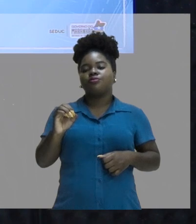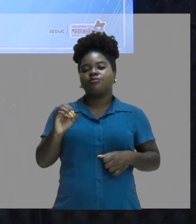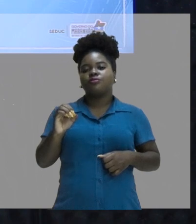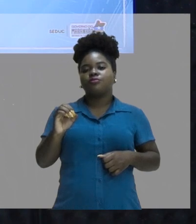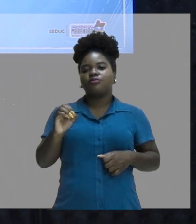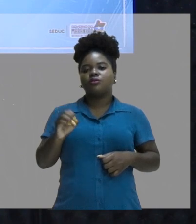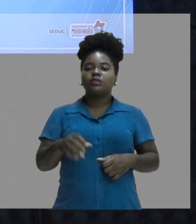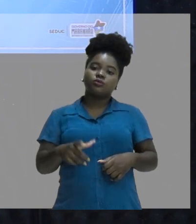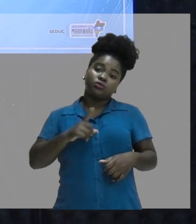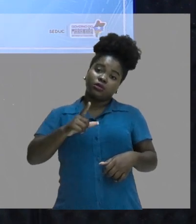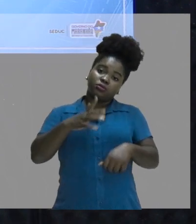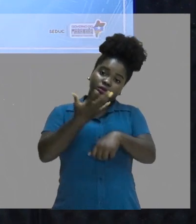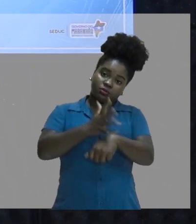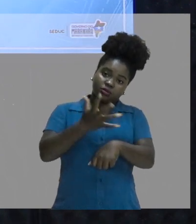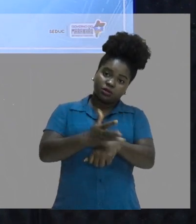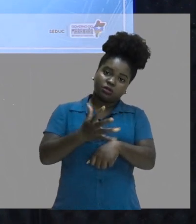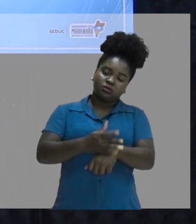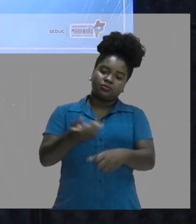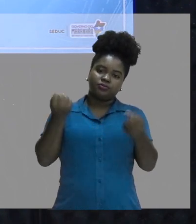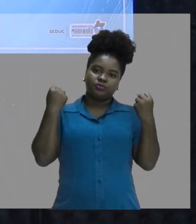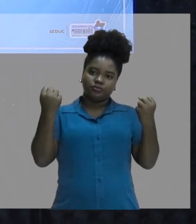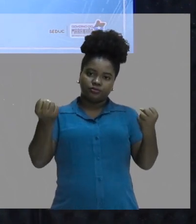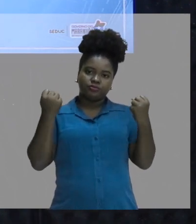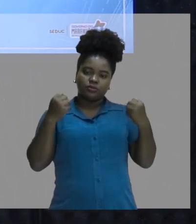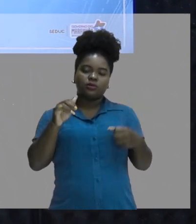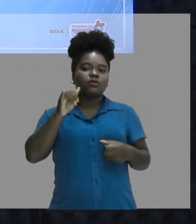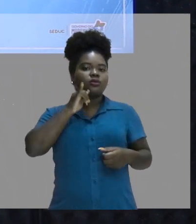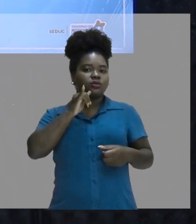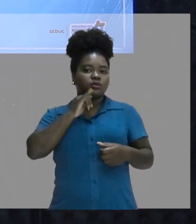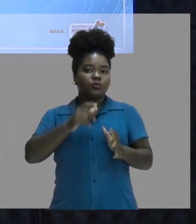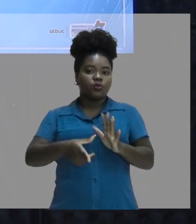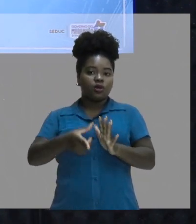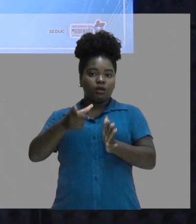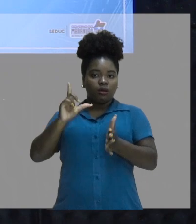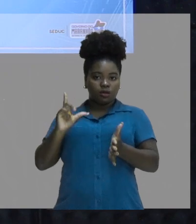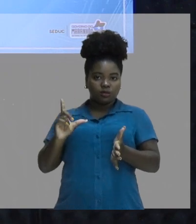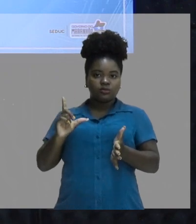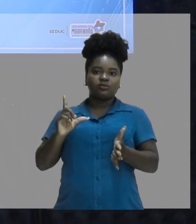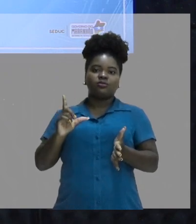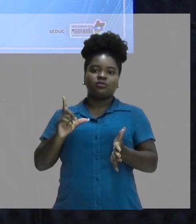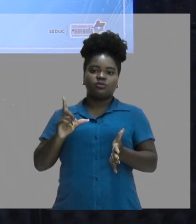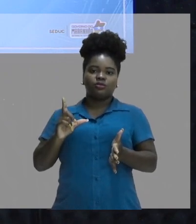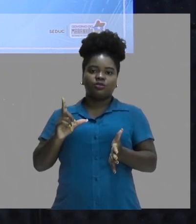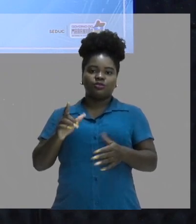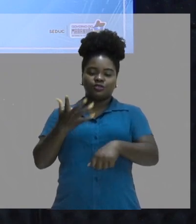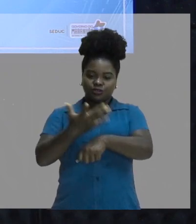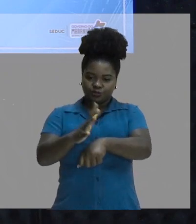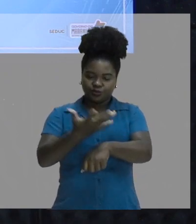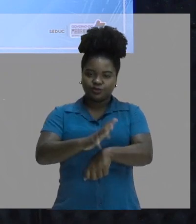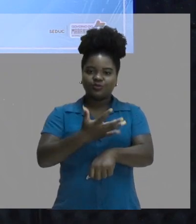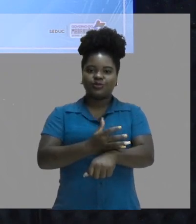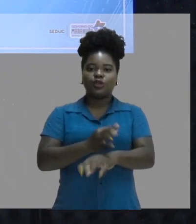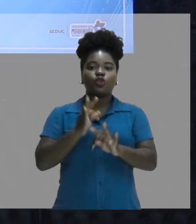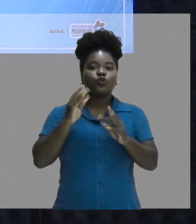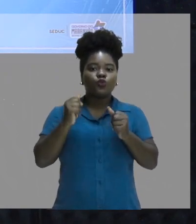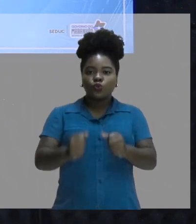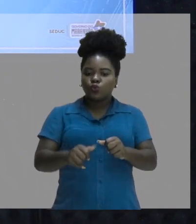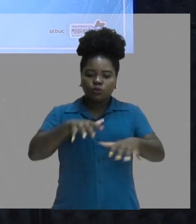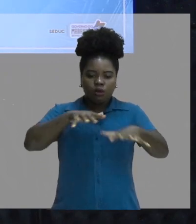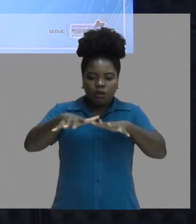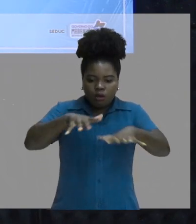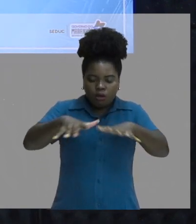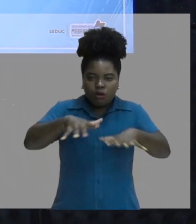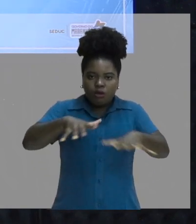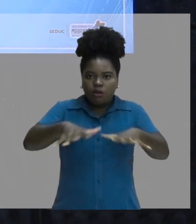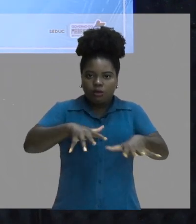uma prática de atividade física. Por exemplo, quando a gente começa a praticar uma atividade física, tudo nosso acelera. Então, esse processo ele começa a ser um pouco